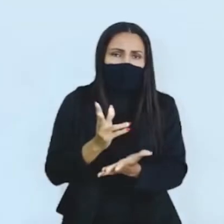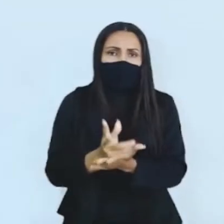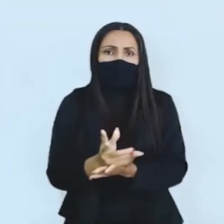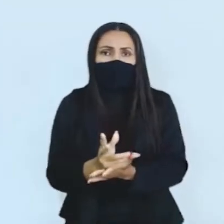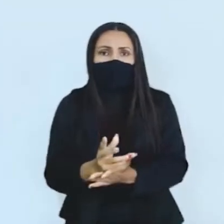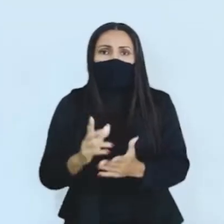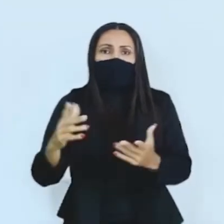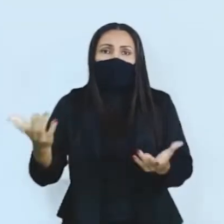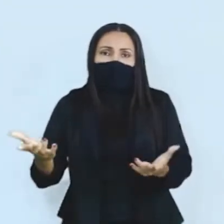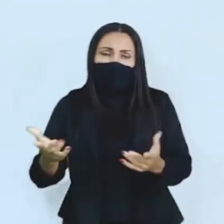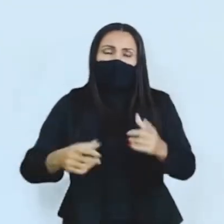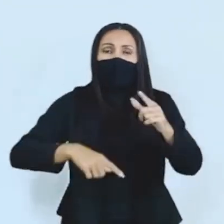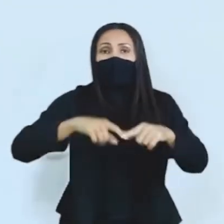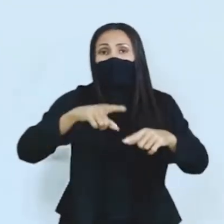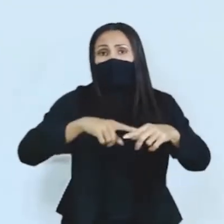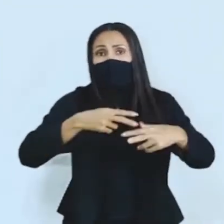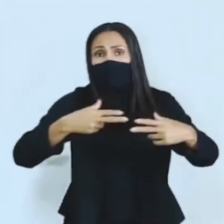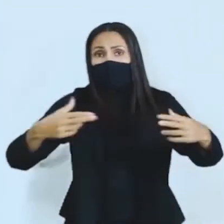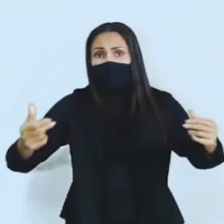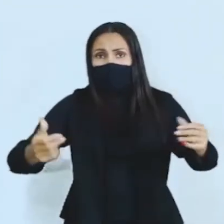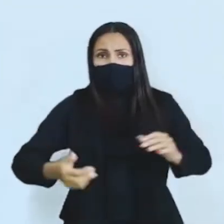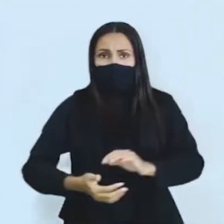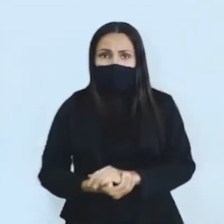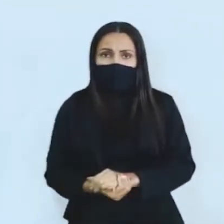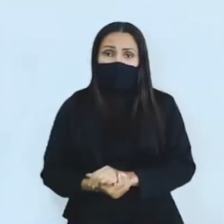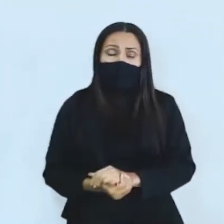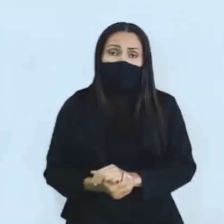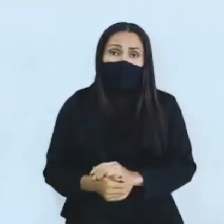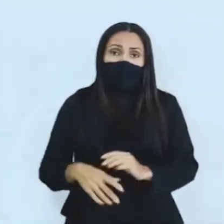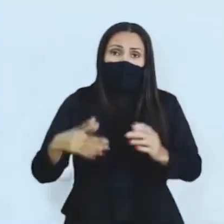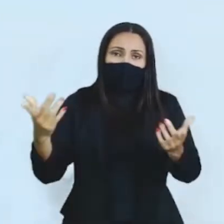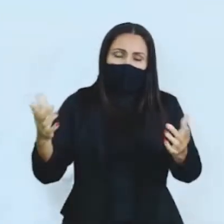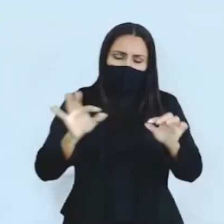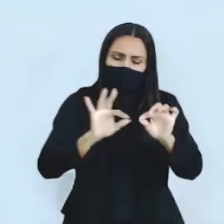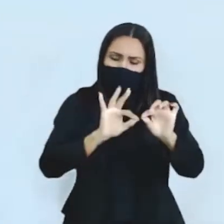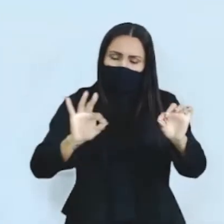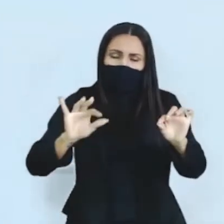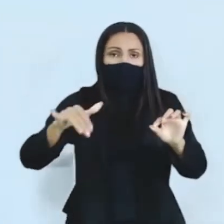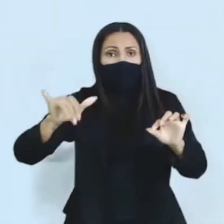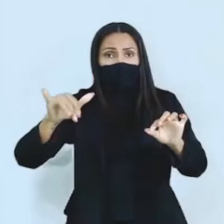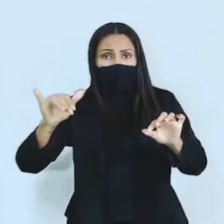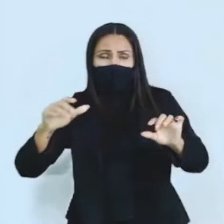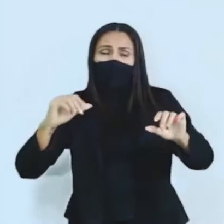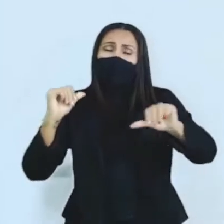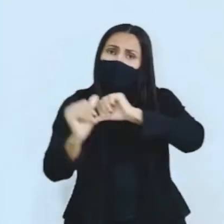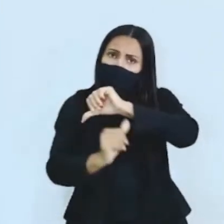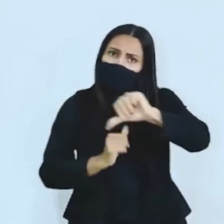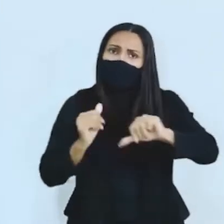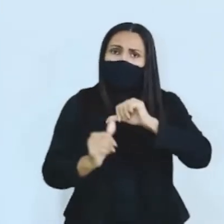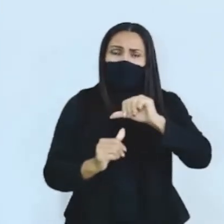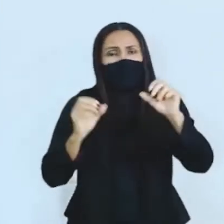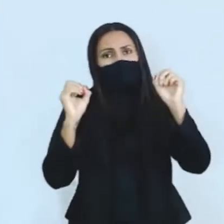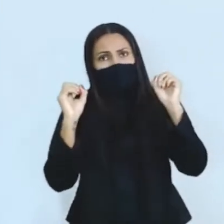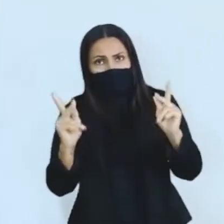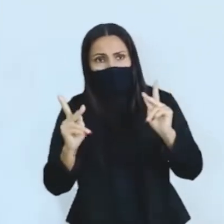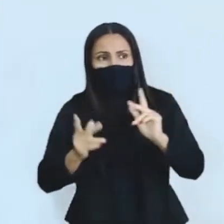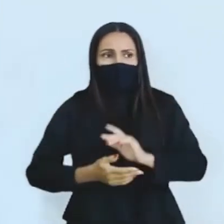as dimensões do objeto. Apenas o eixo de Y que vai sofrer essa deformação,